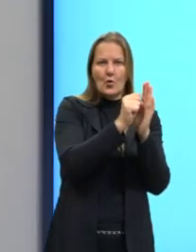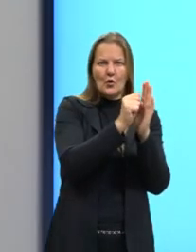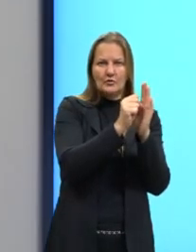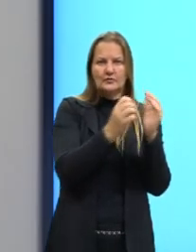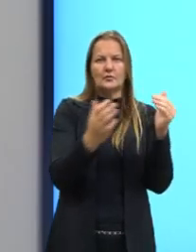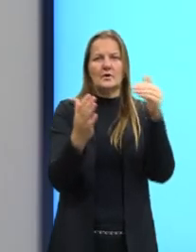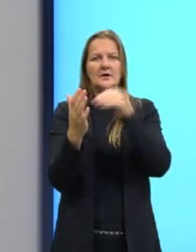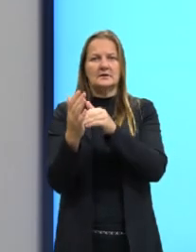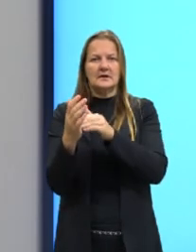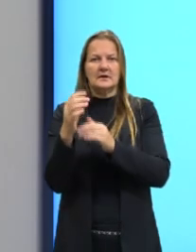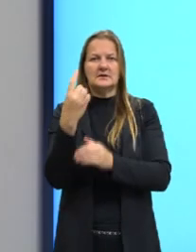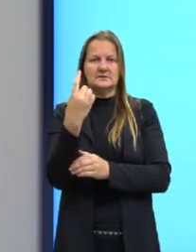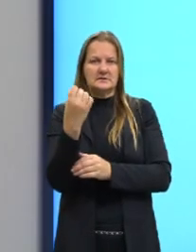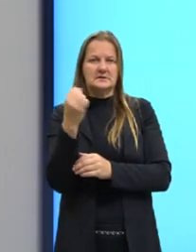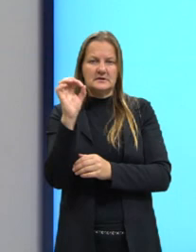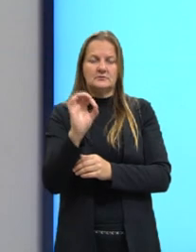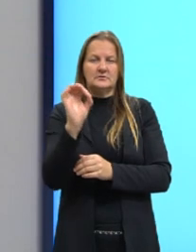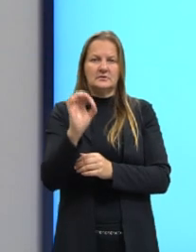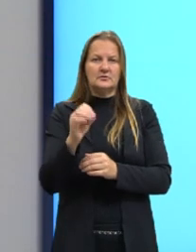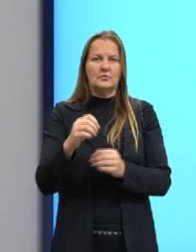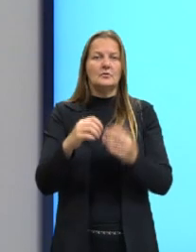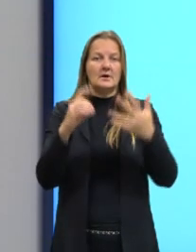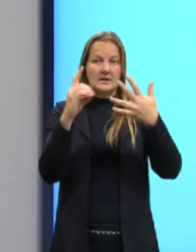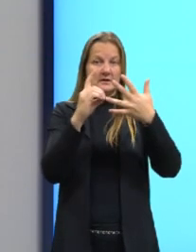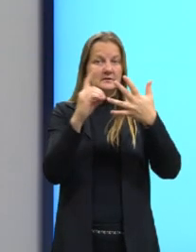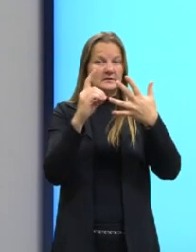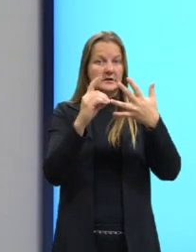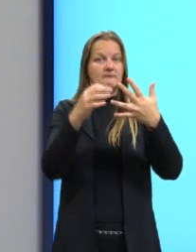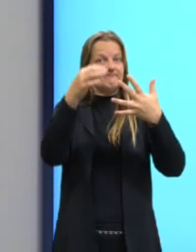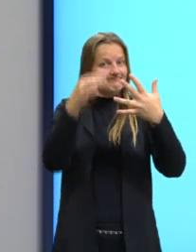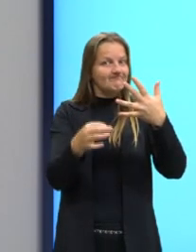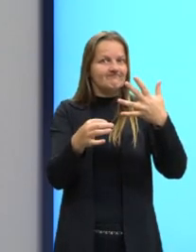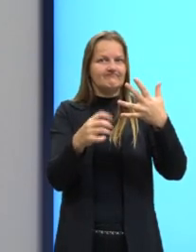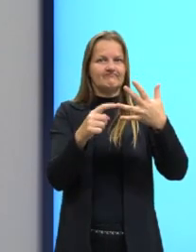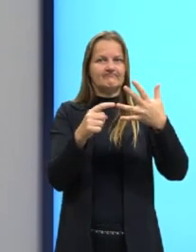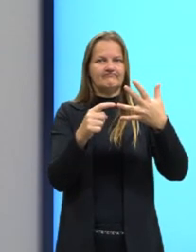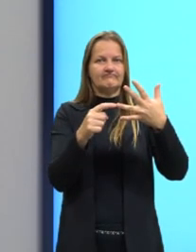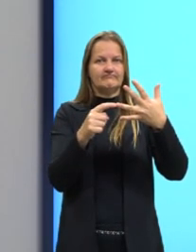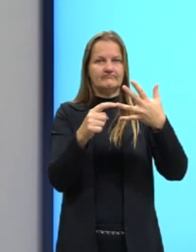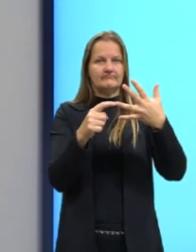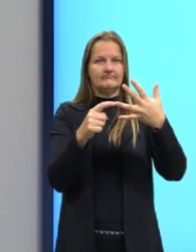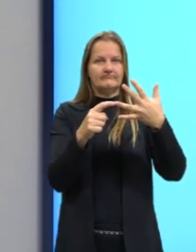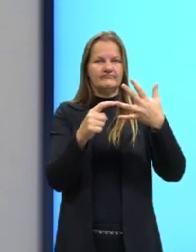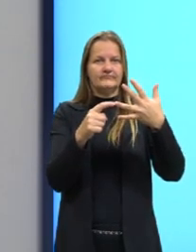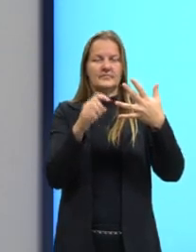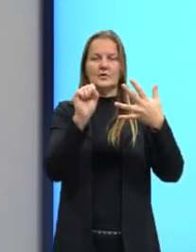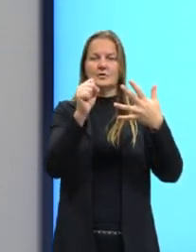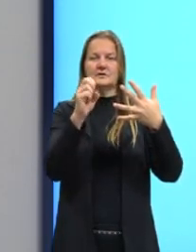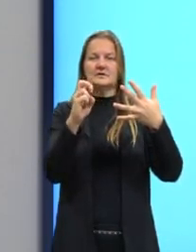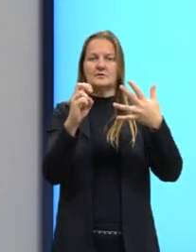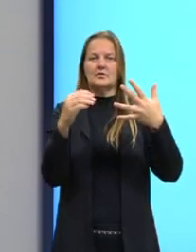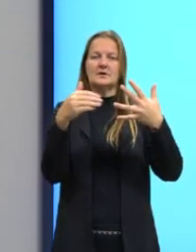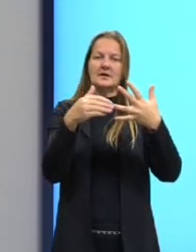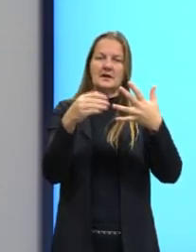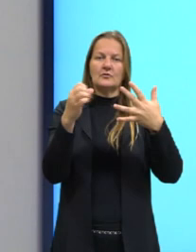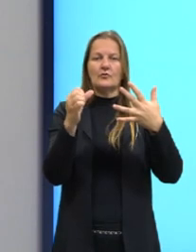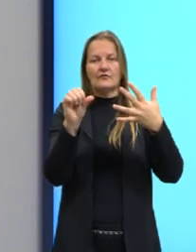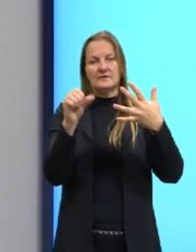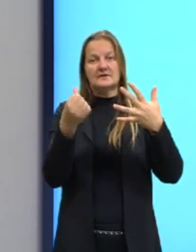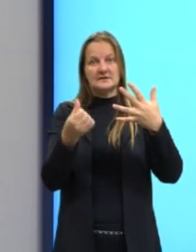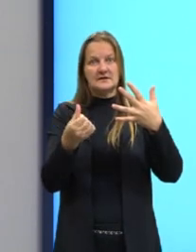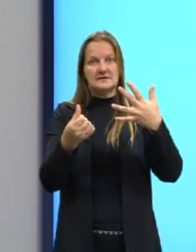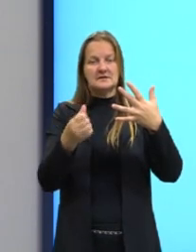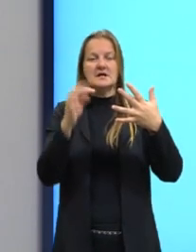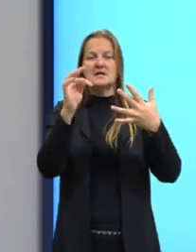a 16 por cento que exatamente o que disse então essa afirmação de no período de 85 96 não seja todo o